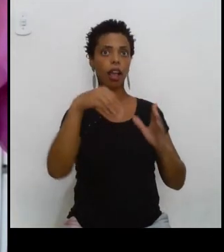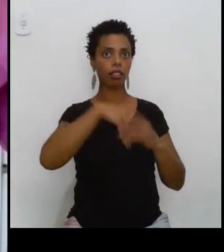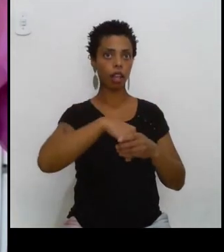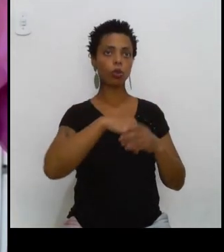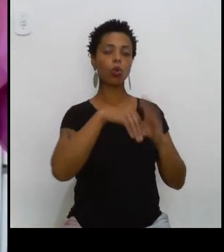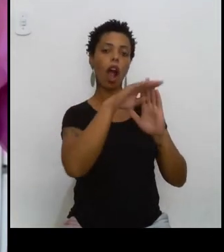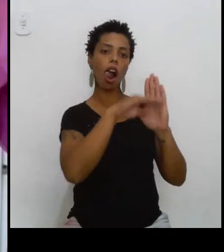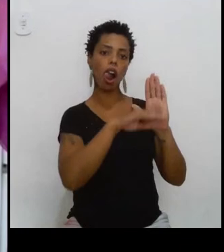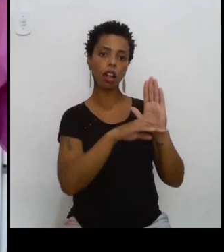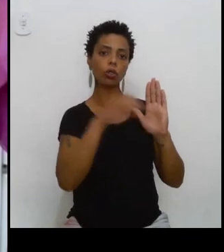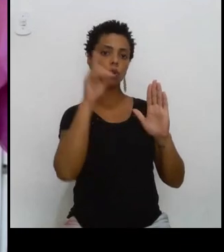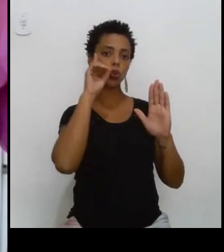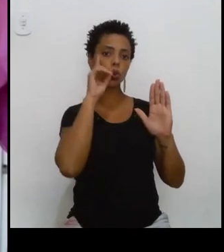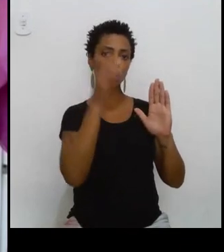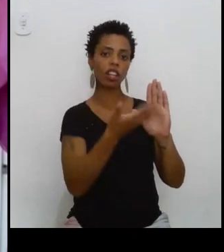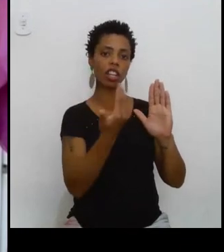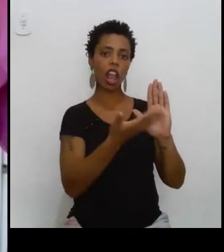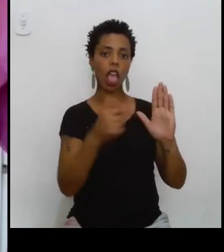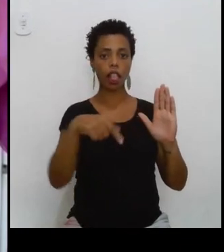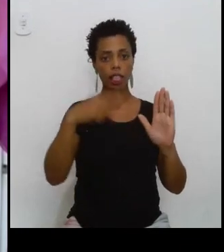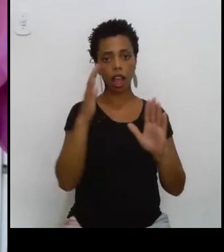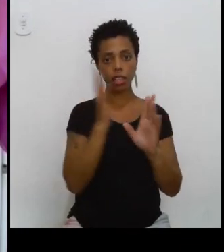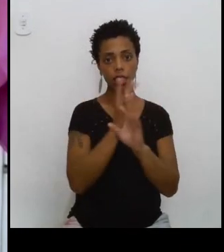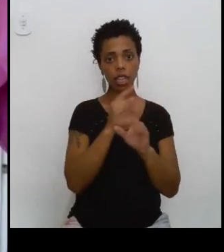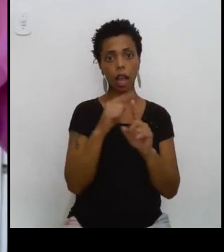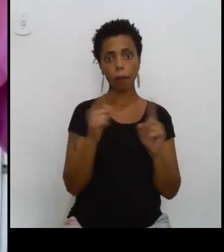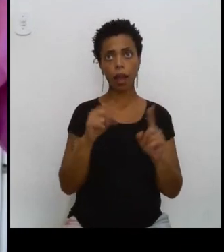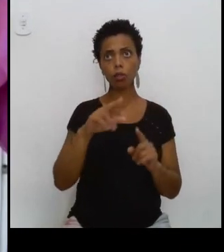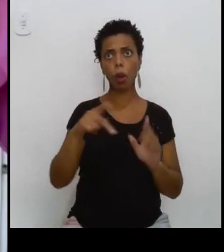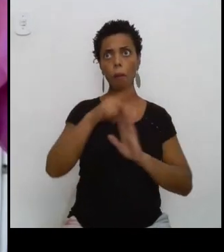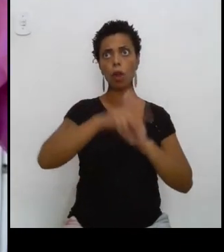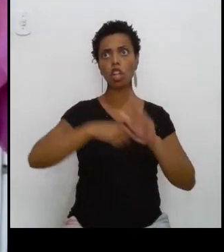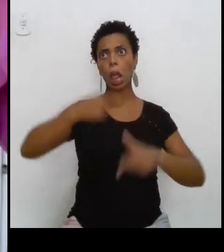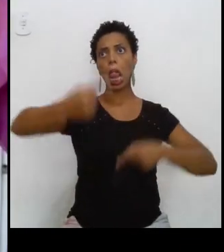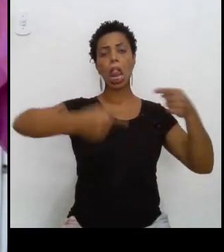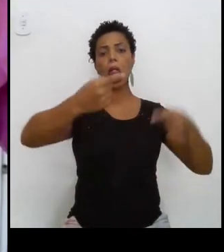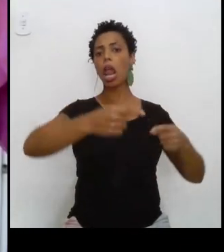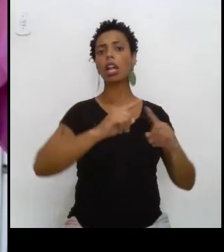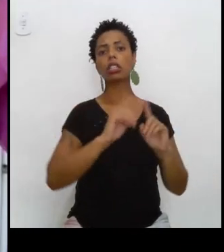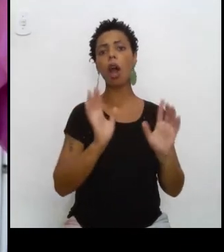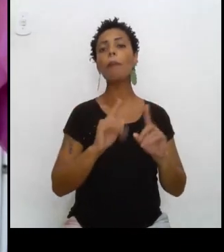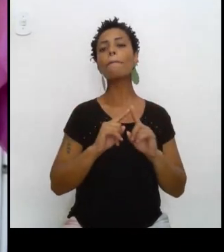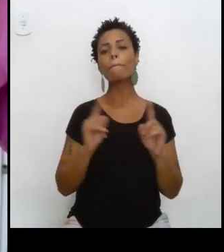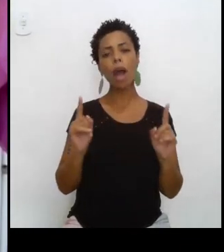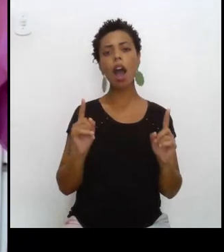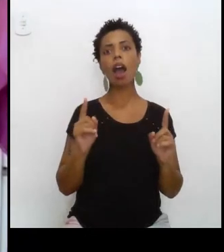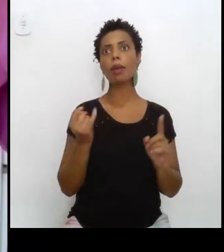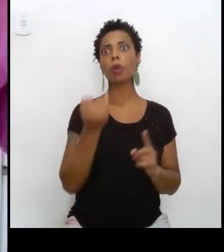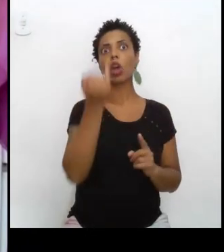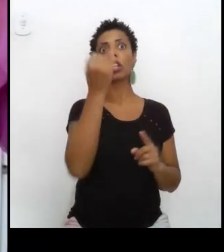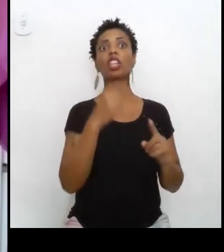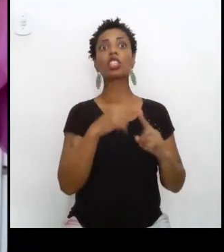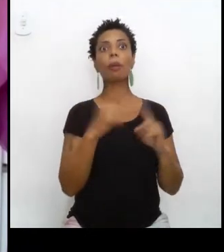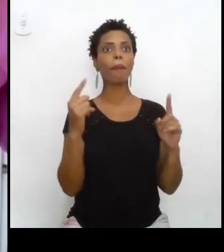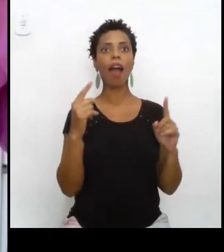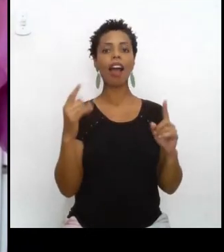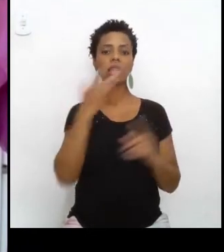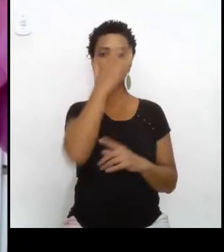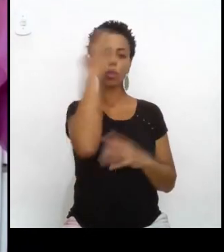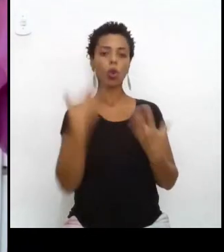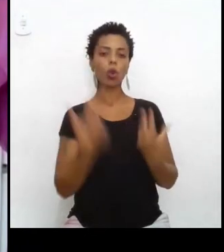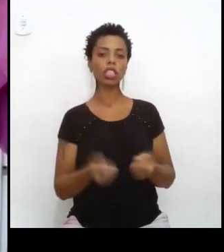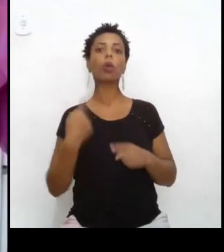que seja de grande discussão na casa mas foi considerado polêmico pelo fato de ser o dia da visibilidade lésbica a